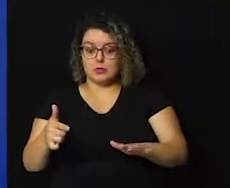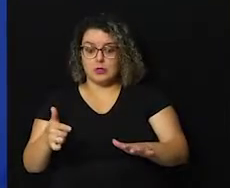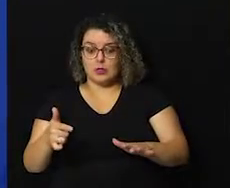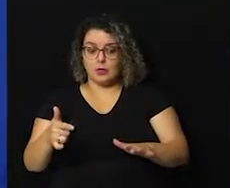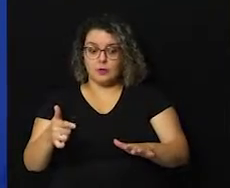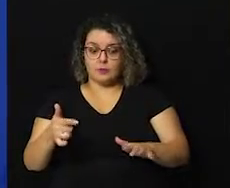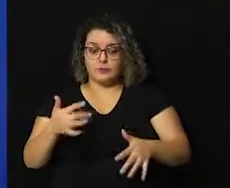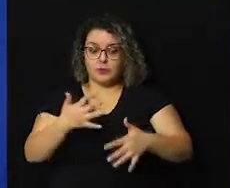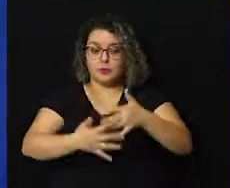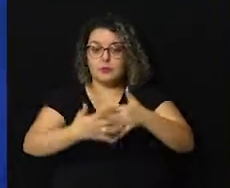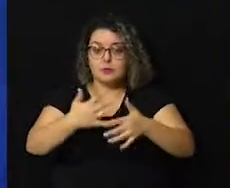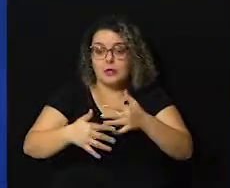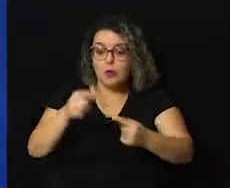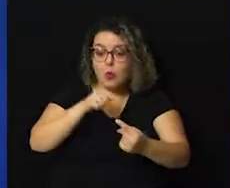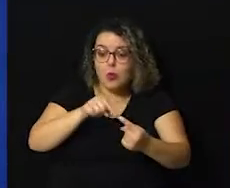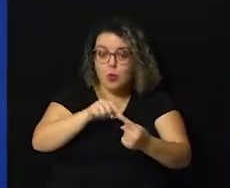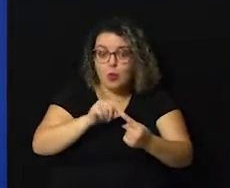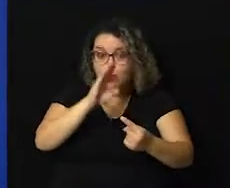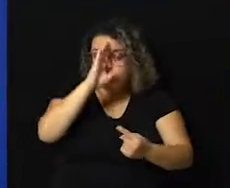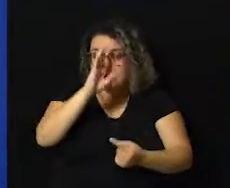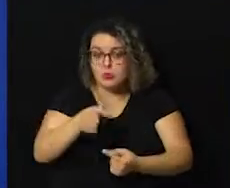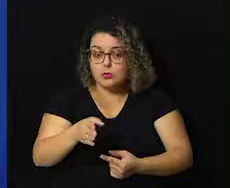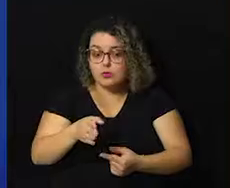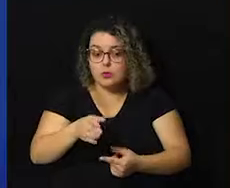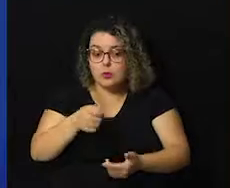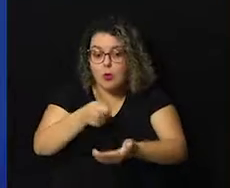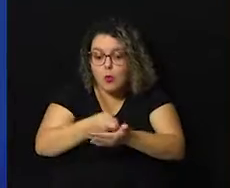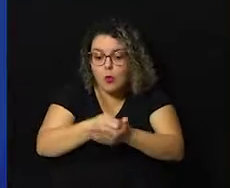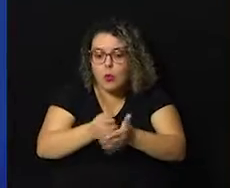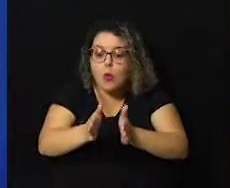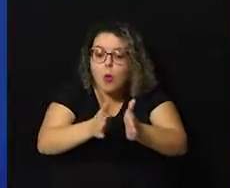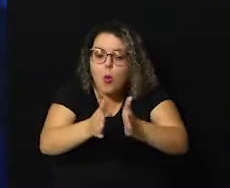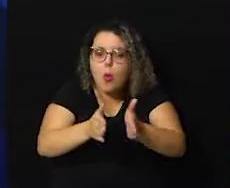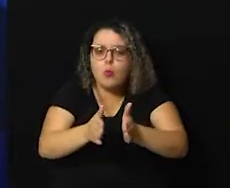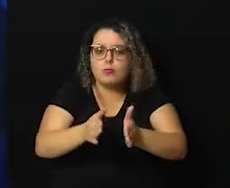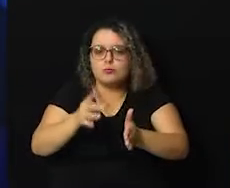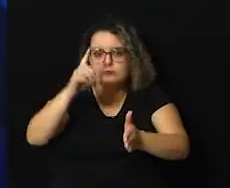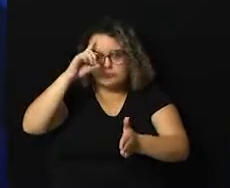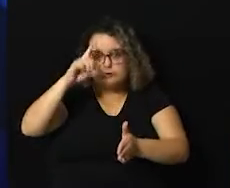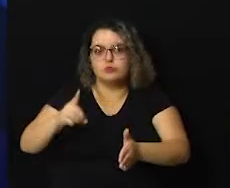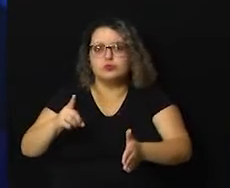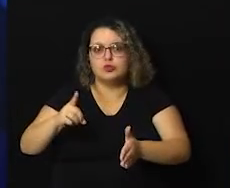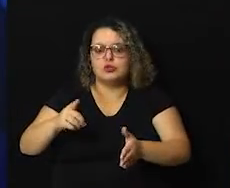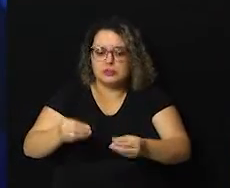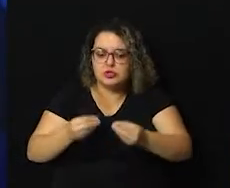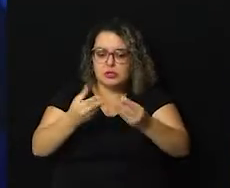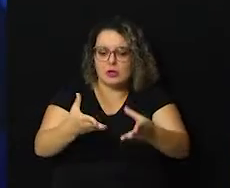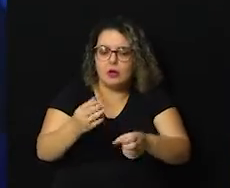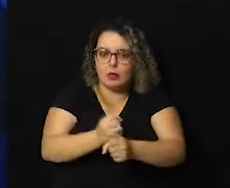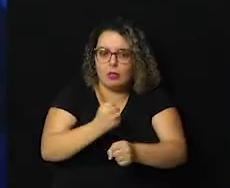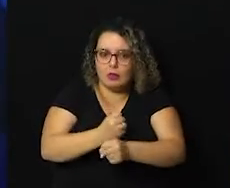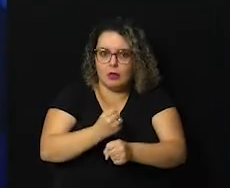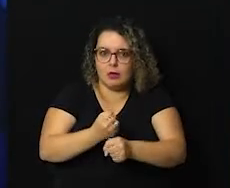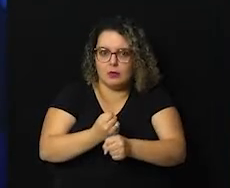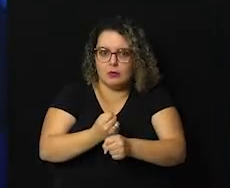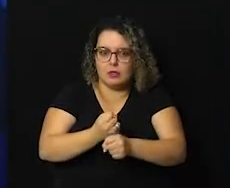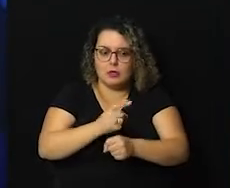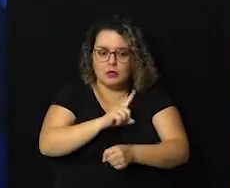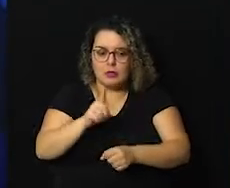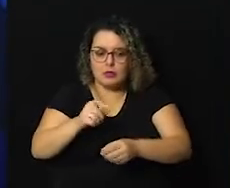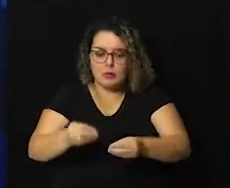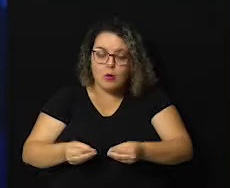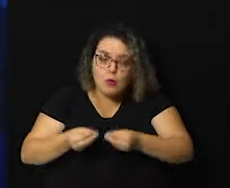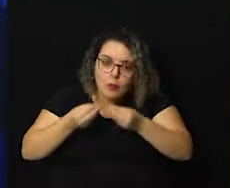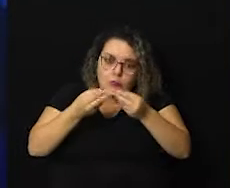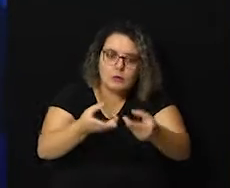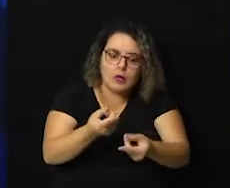comprometer o seu objetivo principal que é o cumprimento de prazo é o maior desafio né então hoje eu